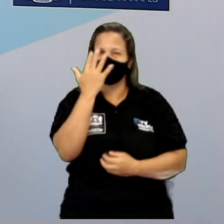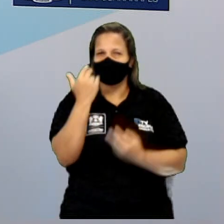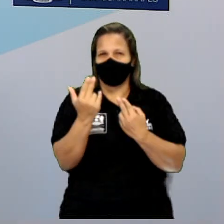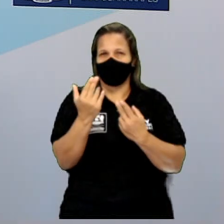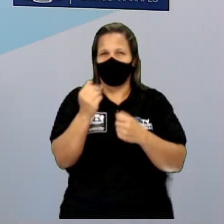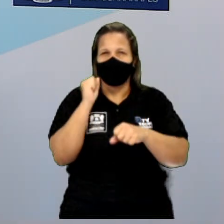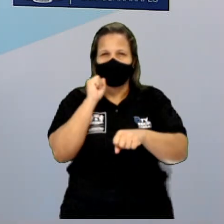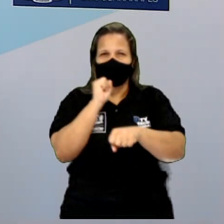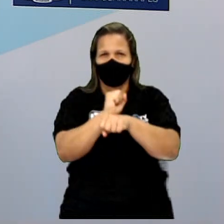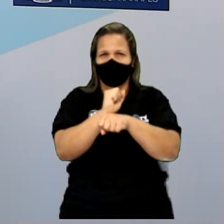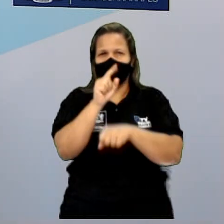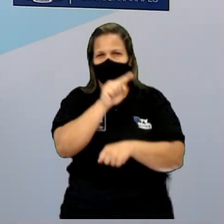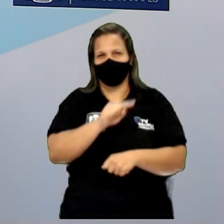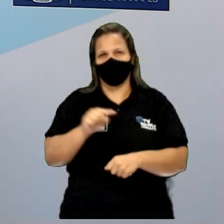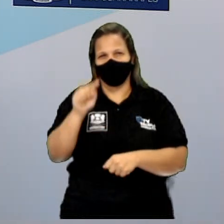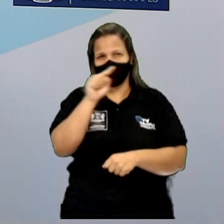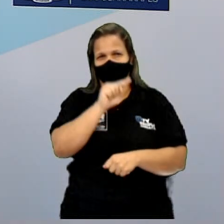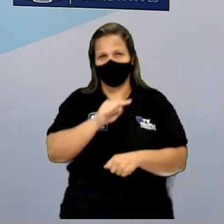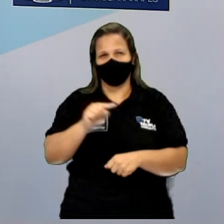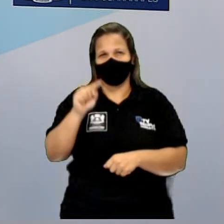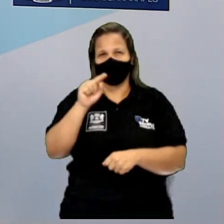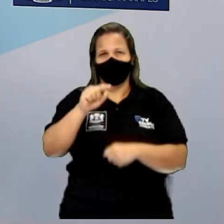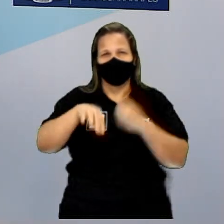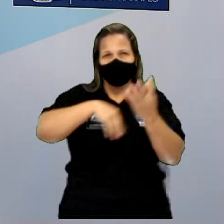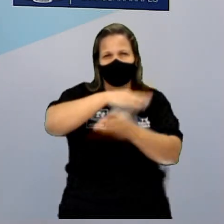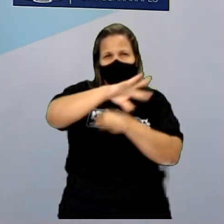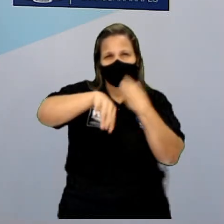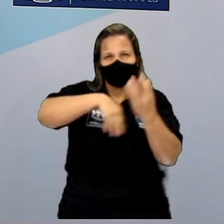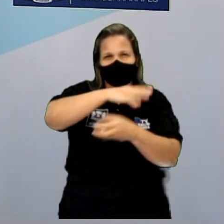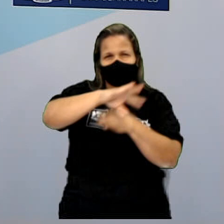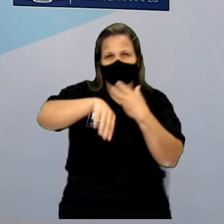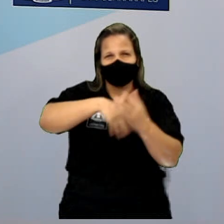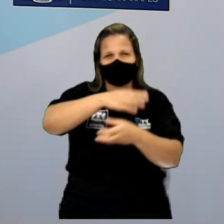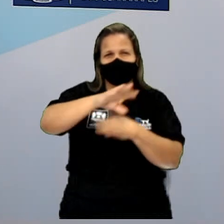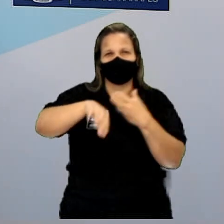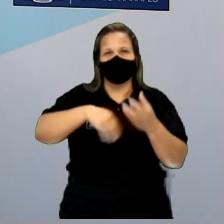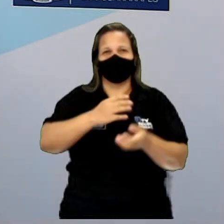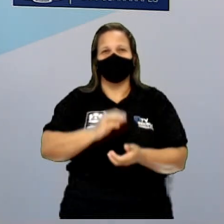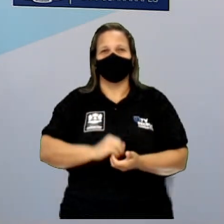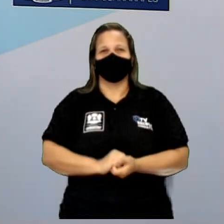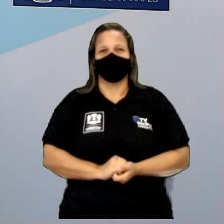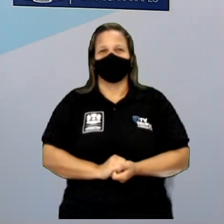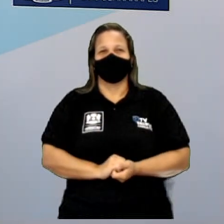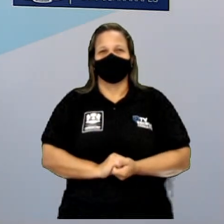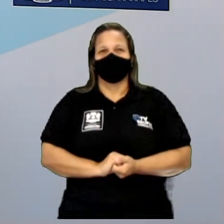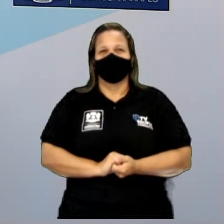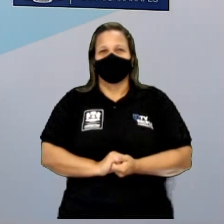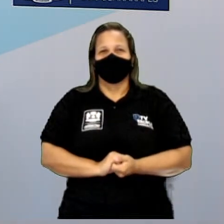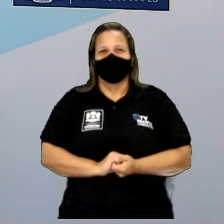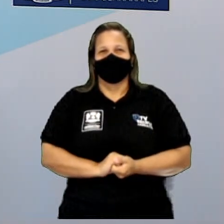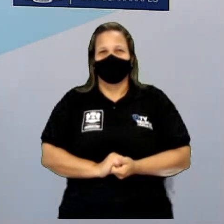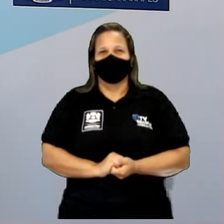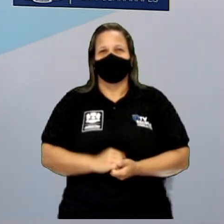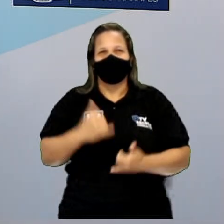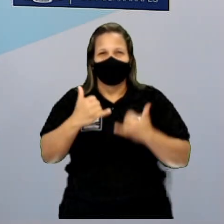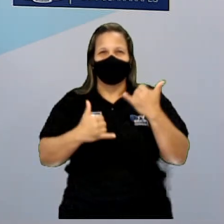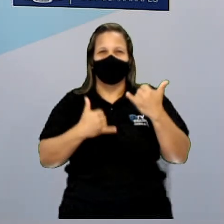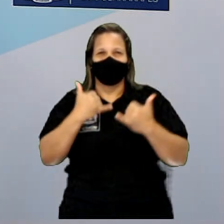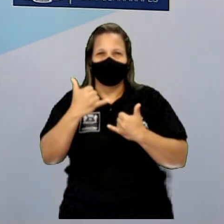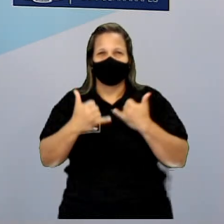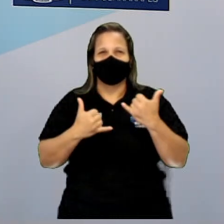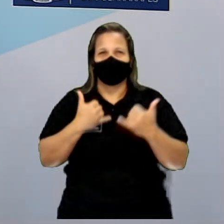cada uma com o seu espaço ali. Fica misturado assim, certo? Mas ele é bem lúdico,